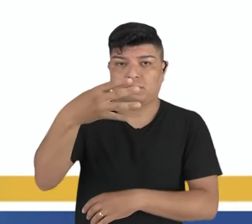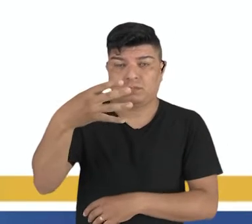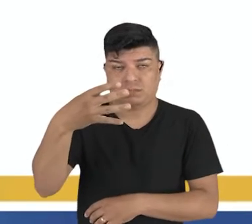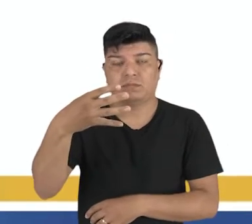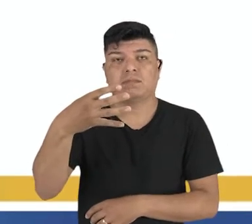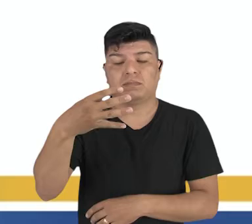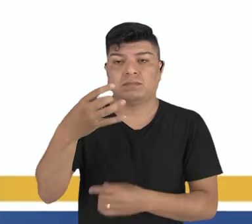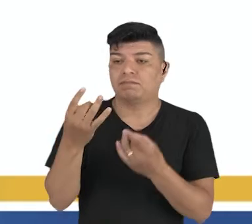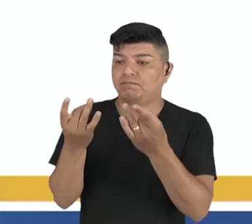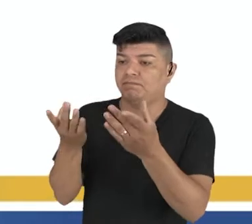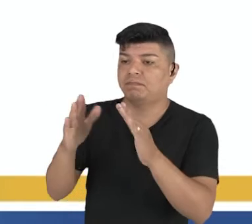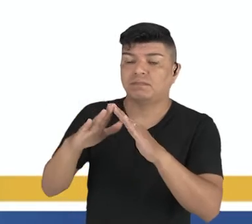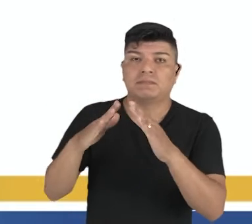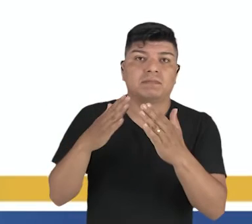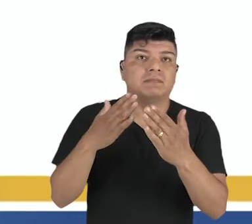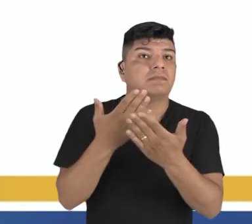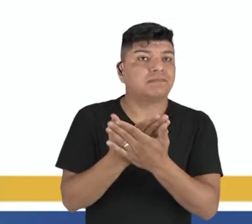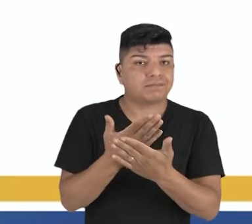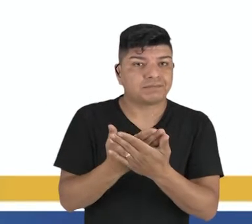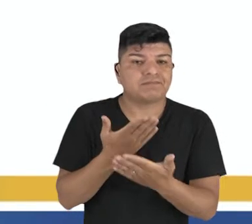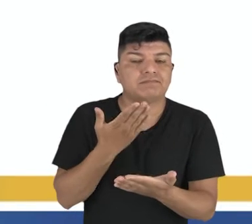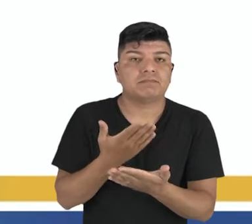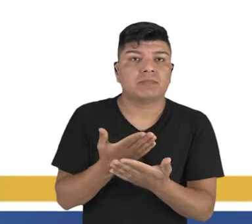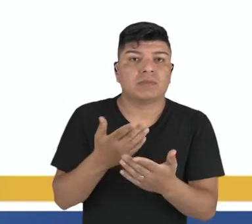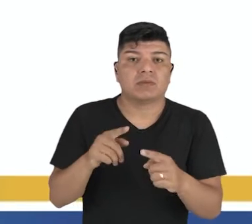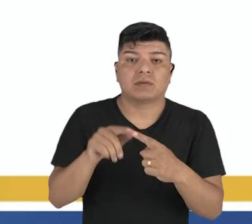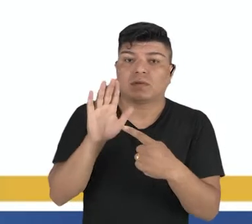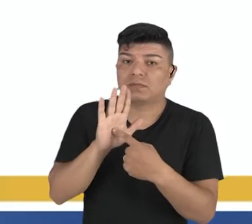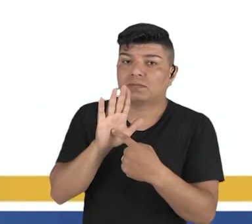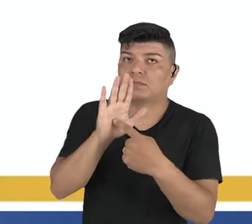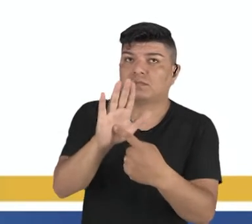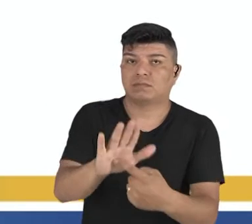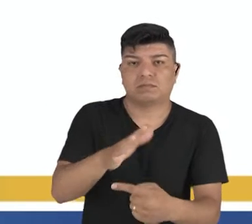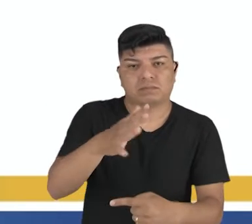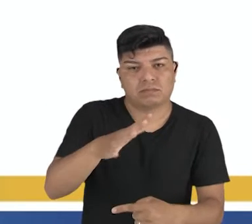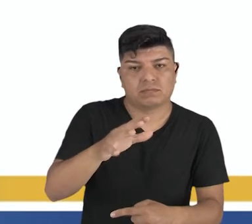os estudos em 2020, o que representa uma taxa de